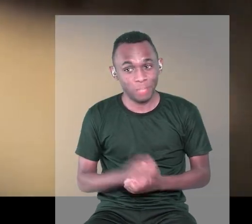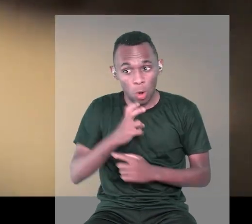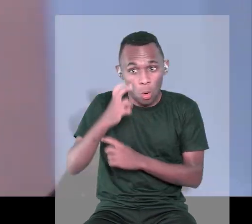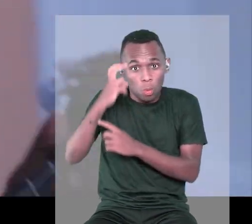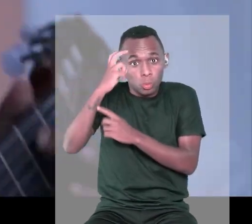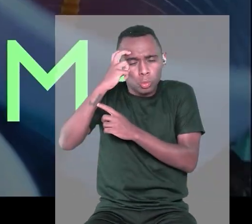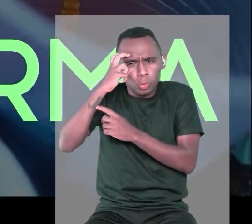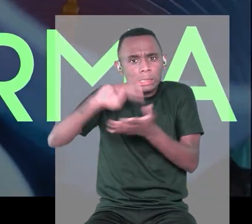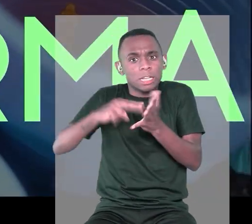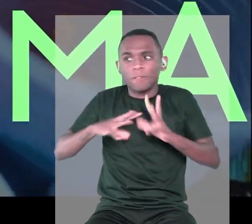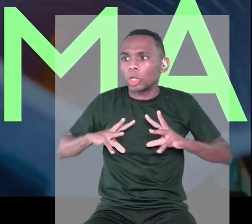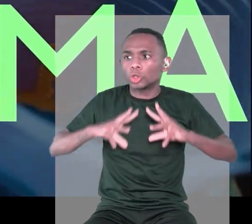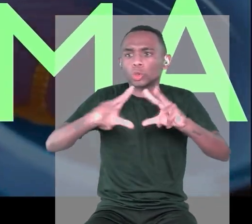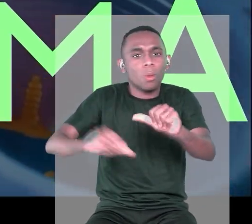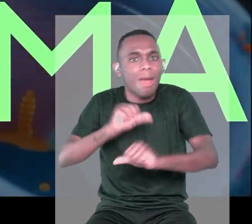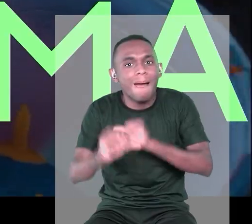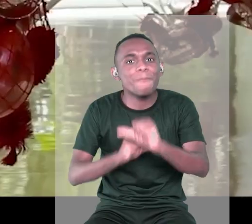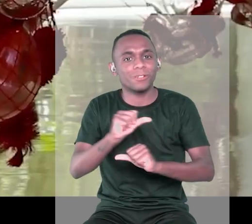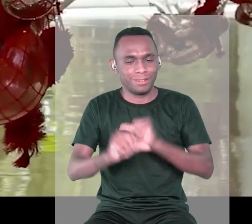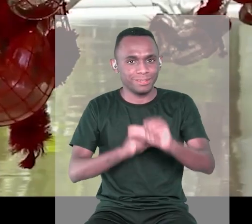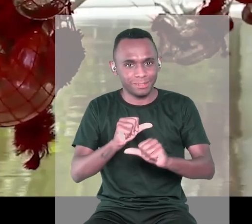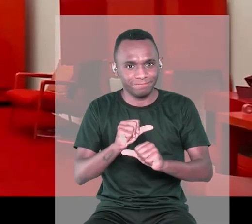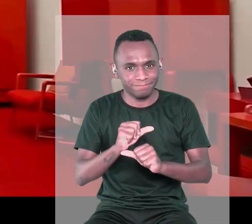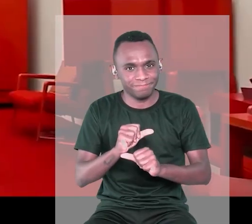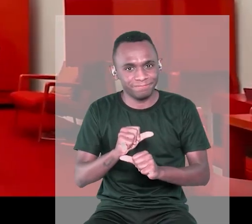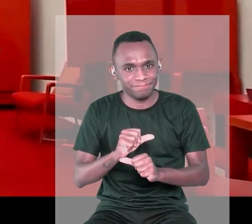A cultura é tudo aquilo que transforma.